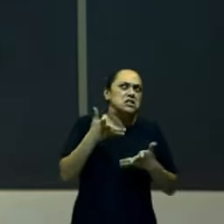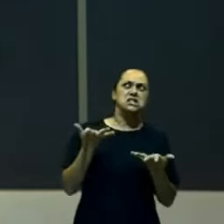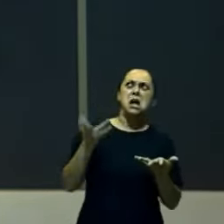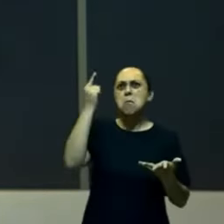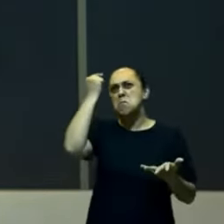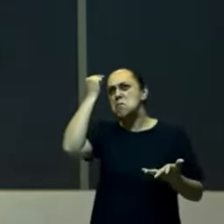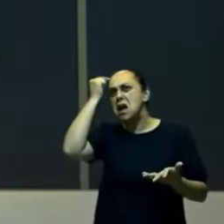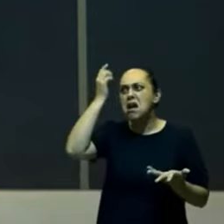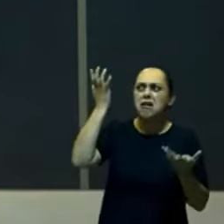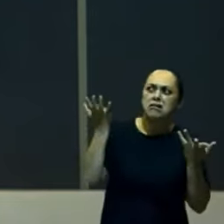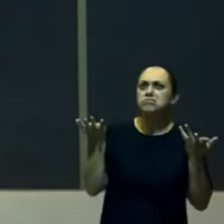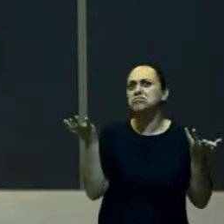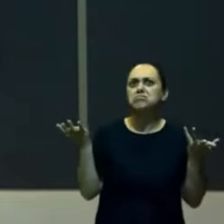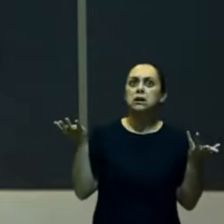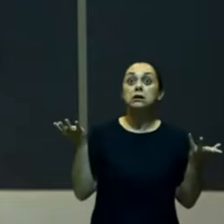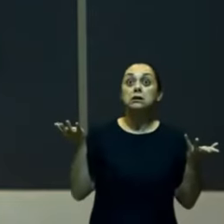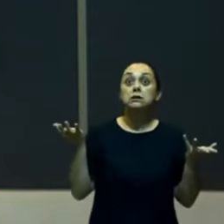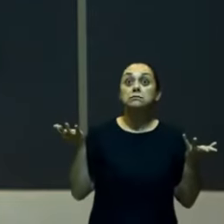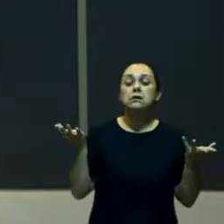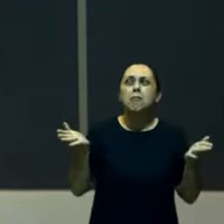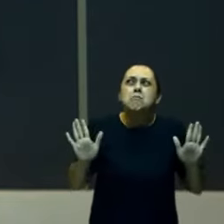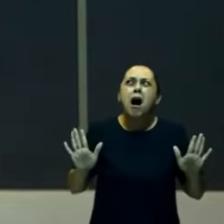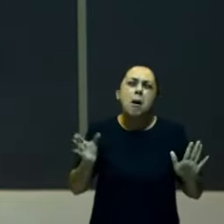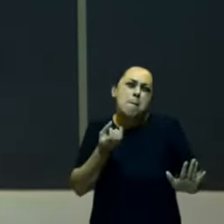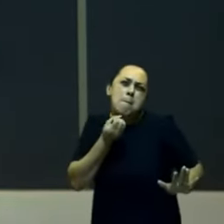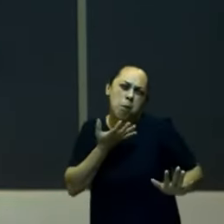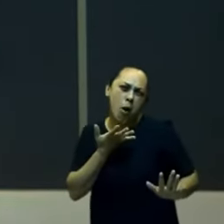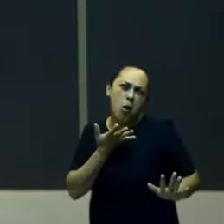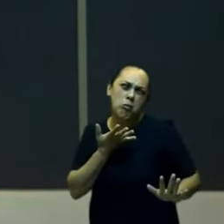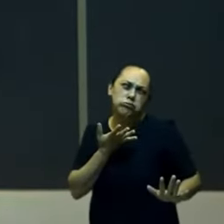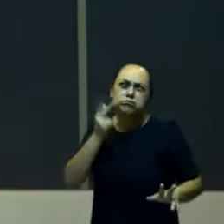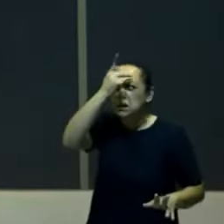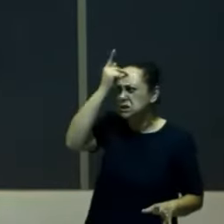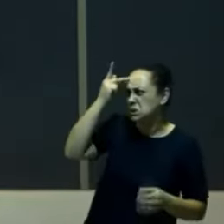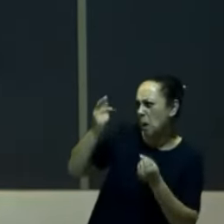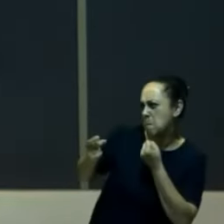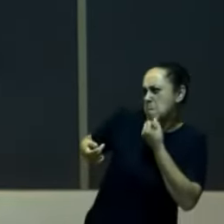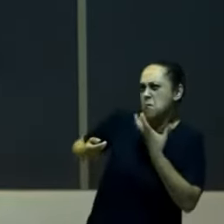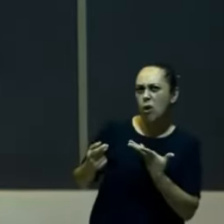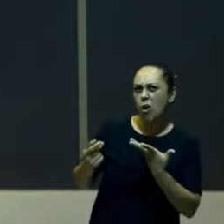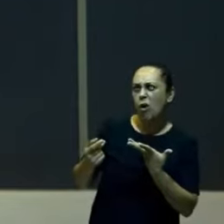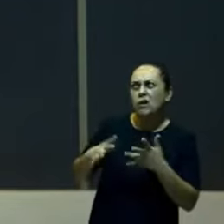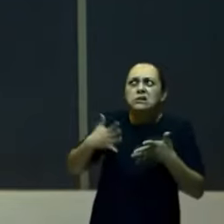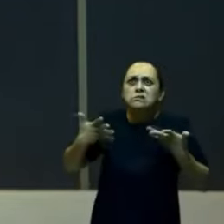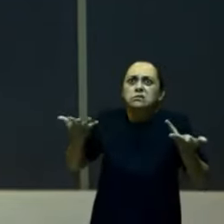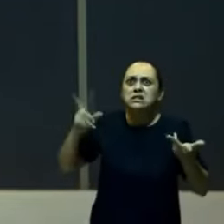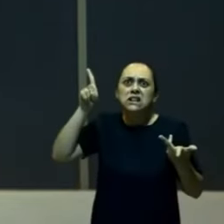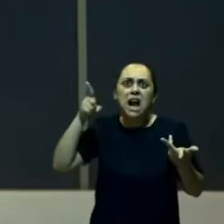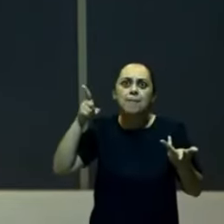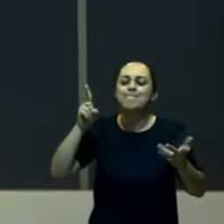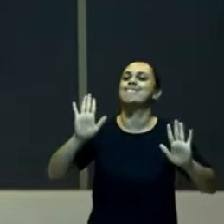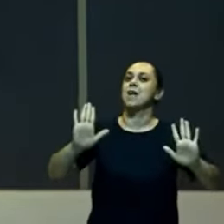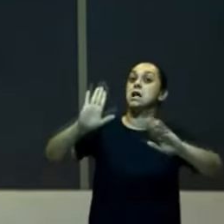você, mas ser generoso, eu tenho certeza que é além do que você pensa ou imagina.